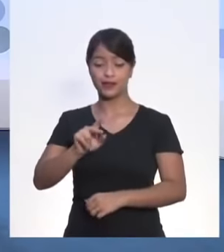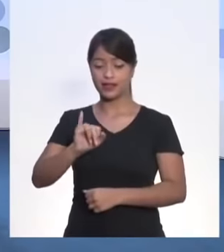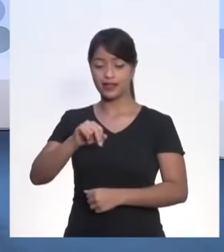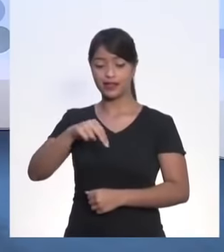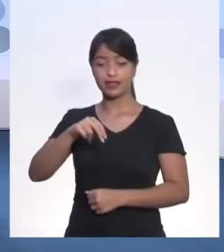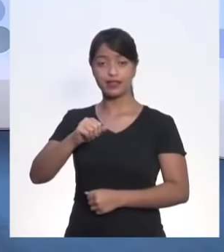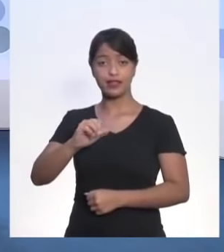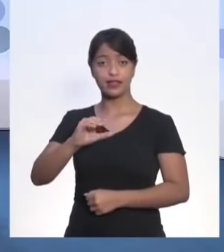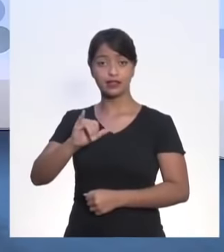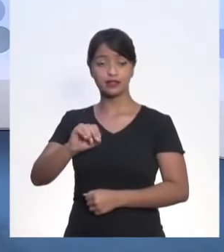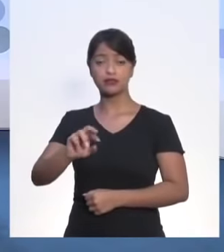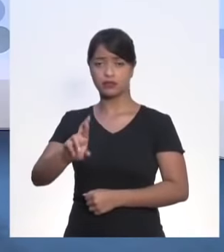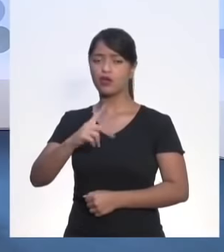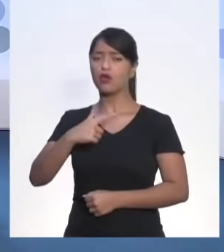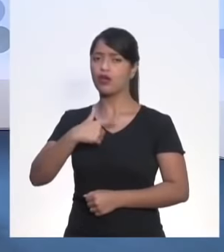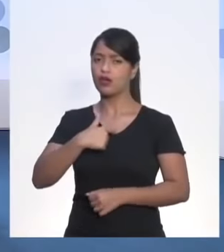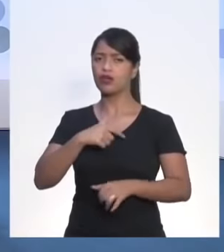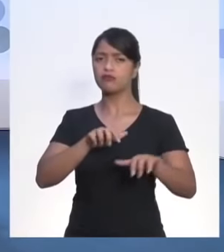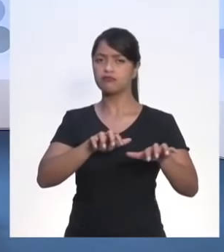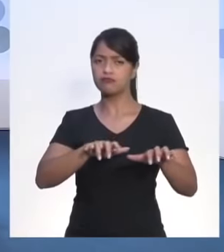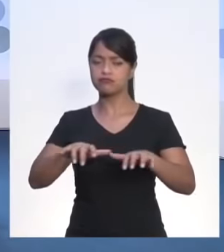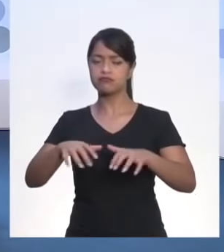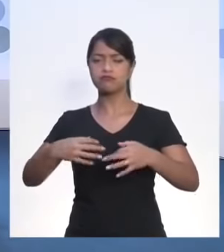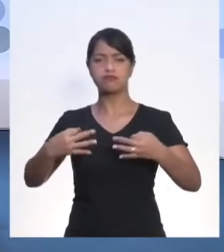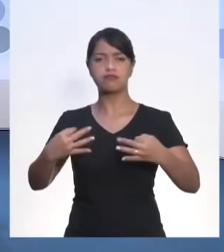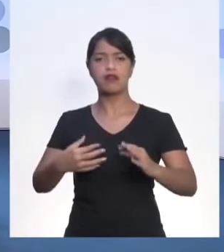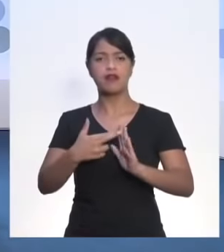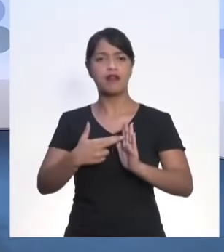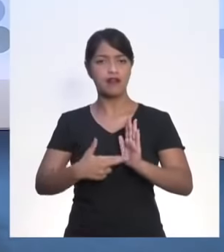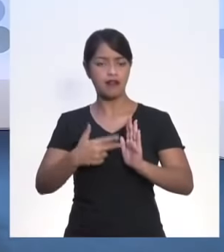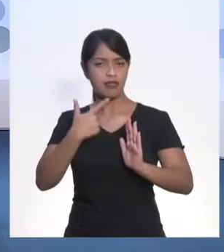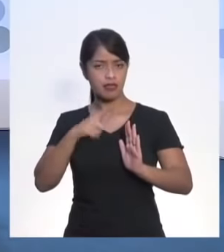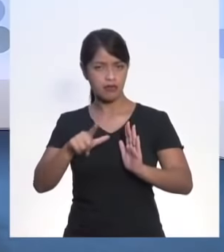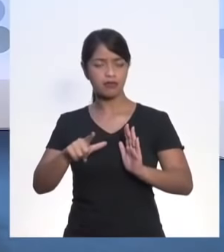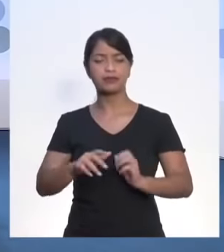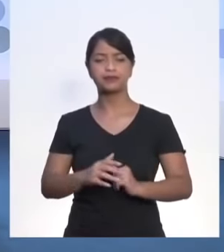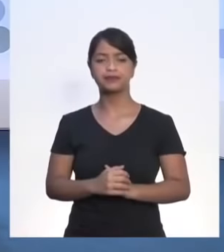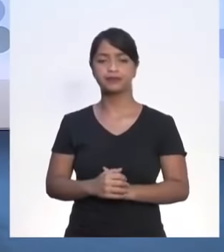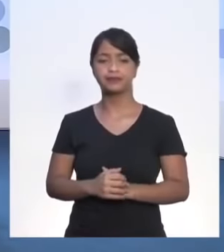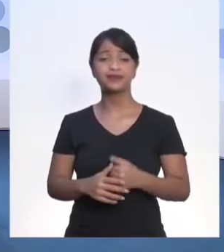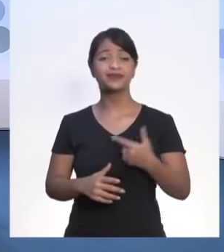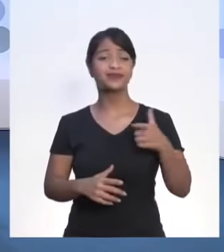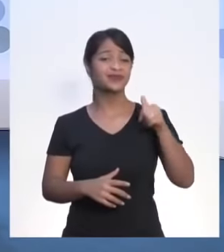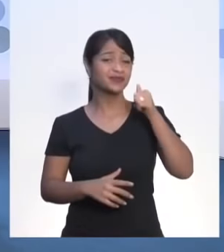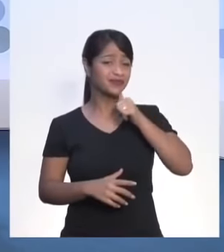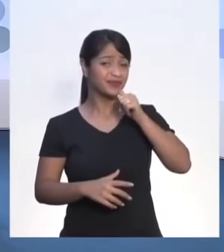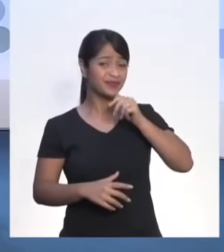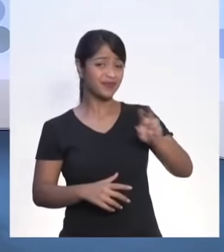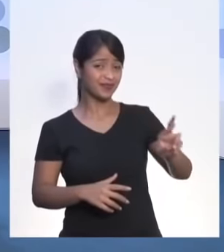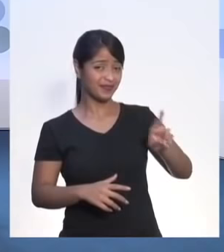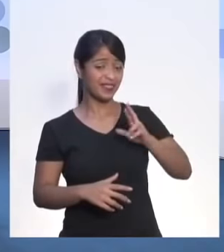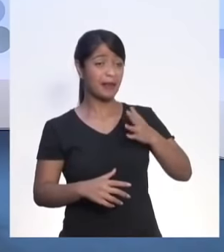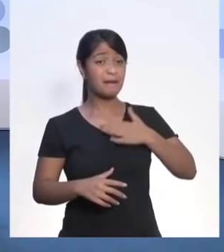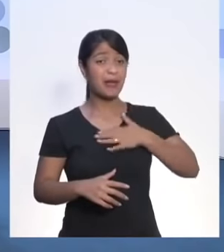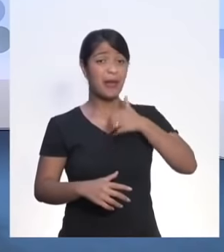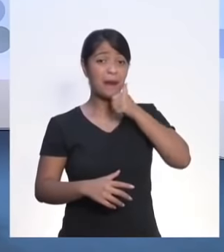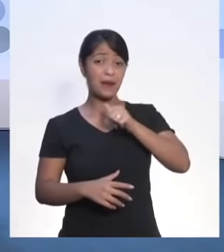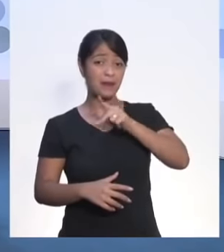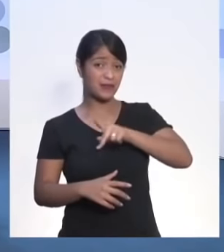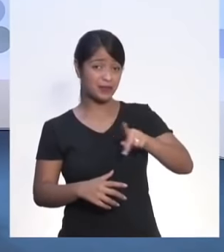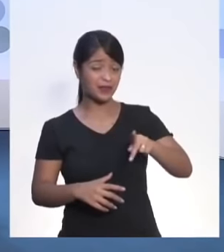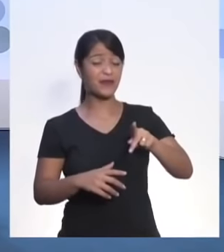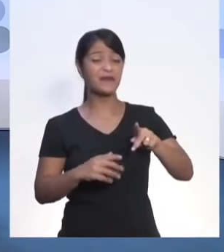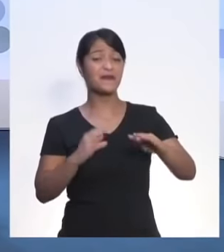a norma padrão, Dani, dentro das redes sociais. E a Valentina, que ao invés de responder dela, respondeu da Pro. Minha Pro fala abreviada e com